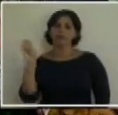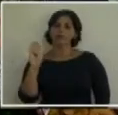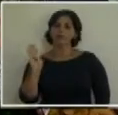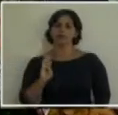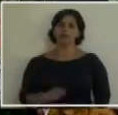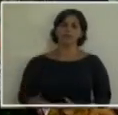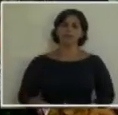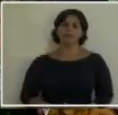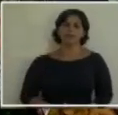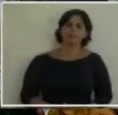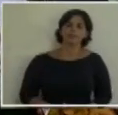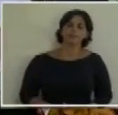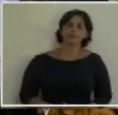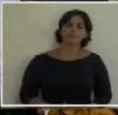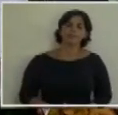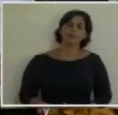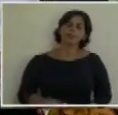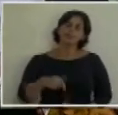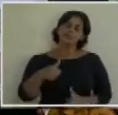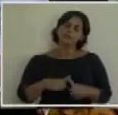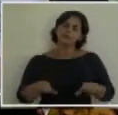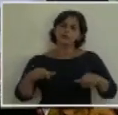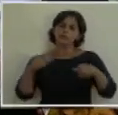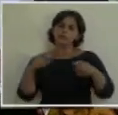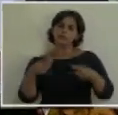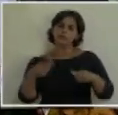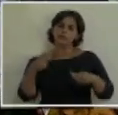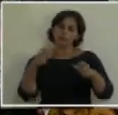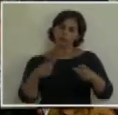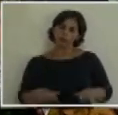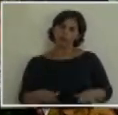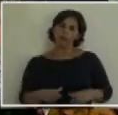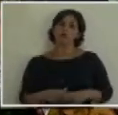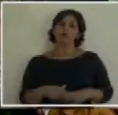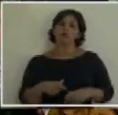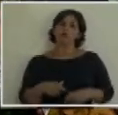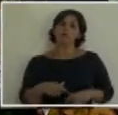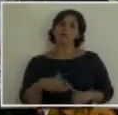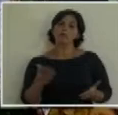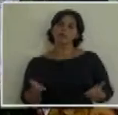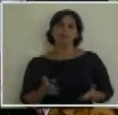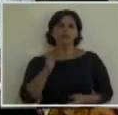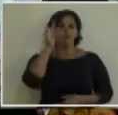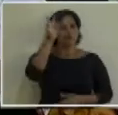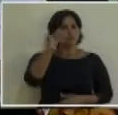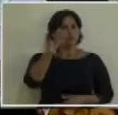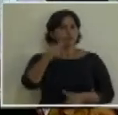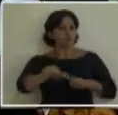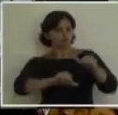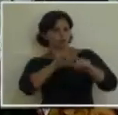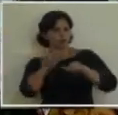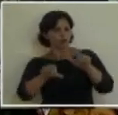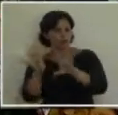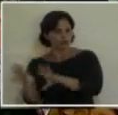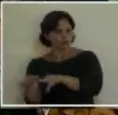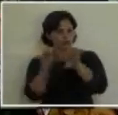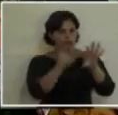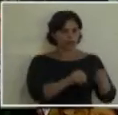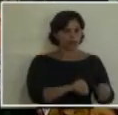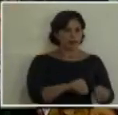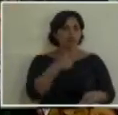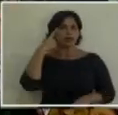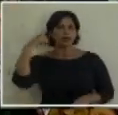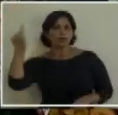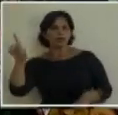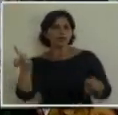Imbuí, nossa sede provisória. E eu estou falando dela. Lembrando que durante toda esta